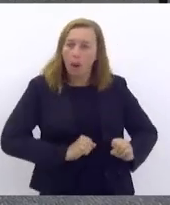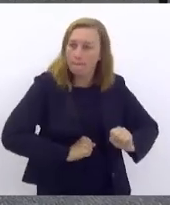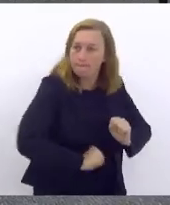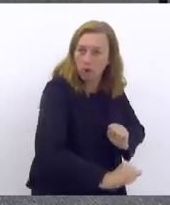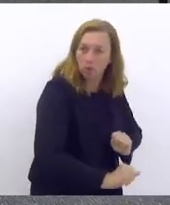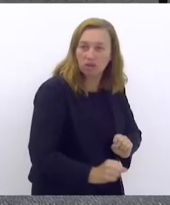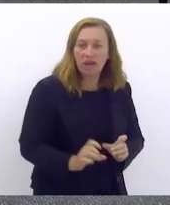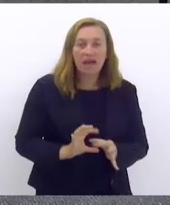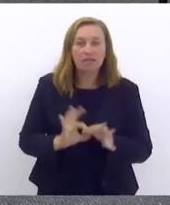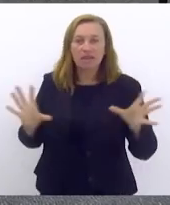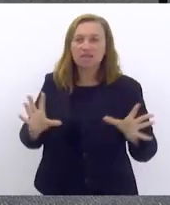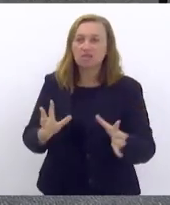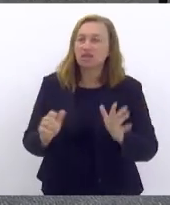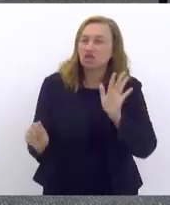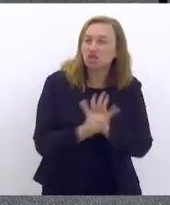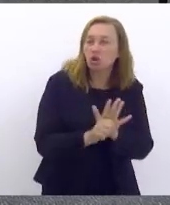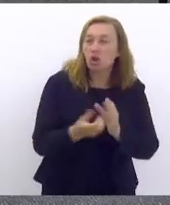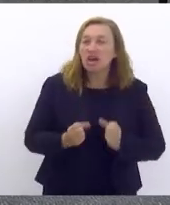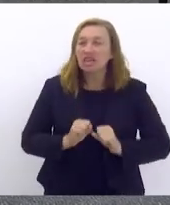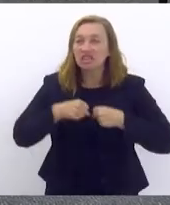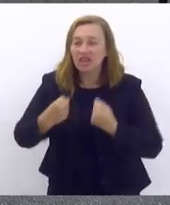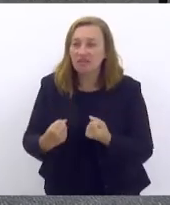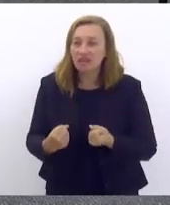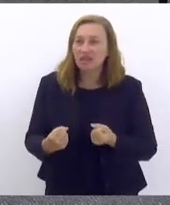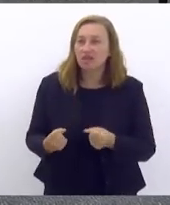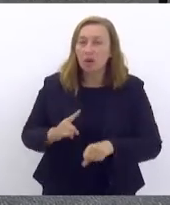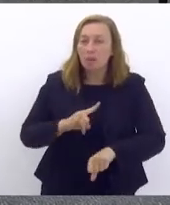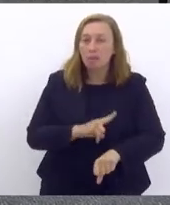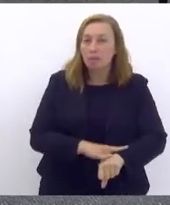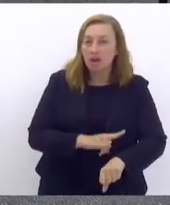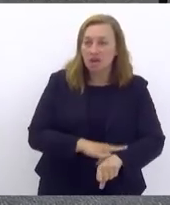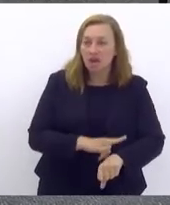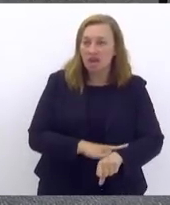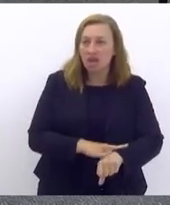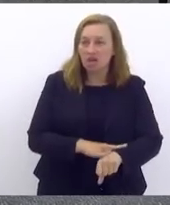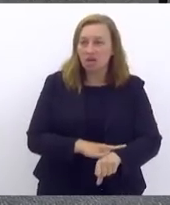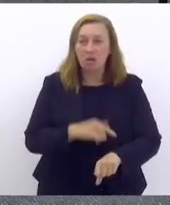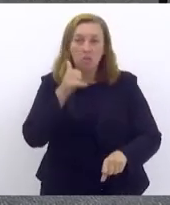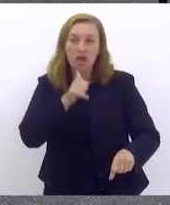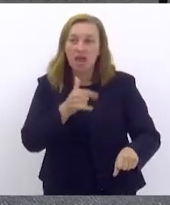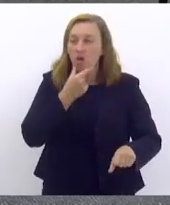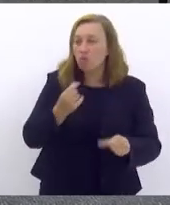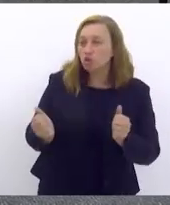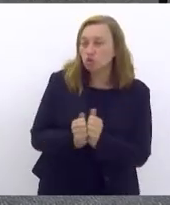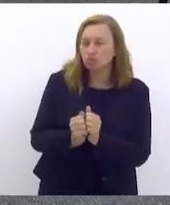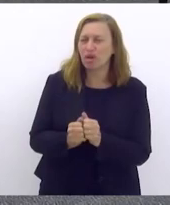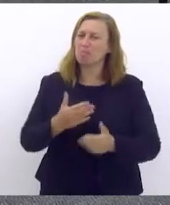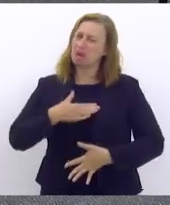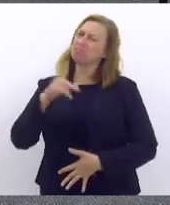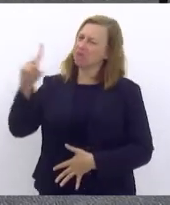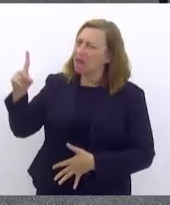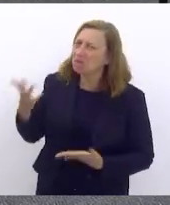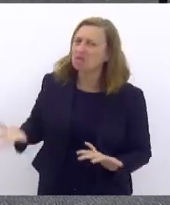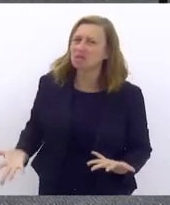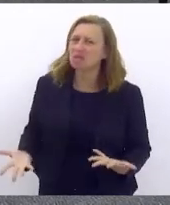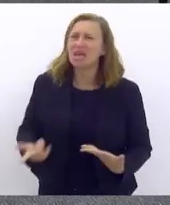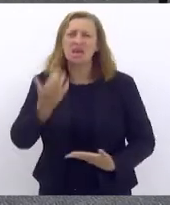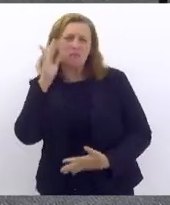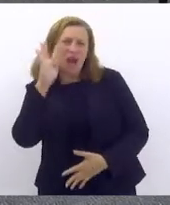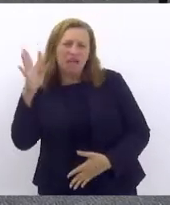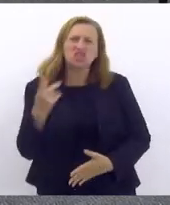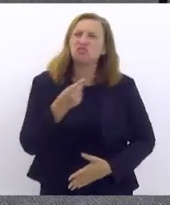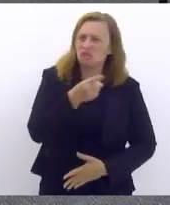defende a liberação das drogas, defende banheiro unissex. Pelo amor de Deus, porra. Imaginem só